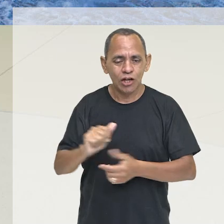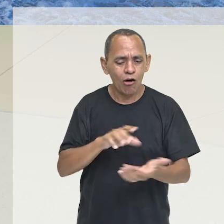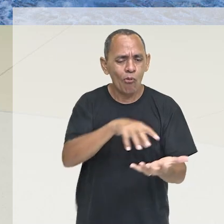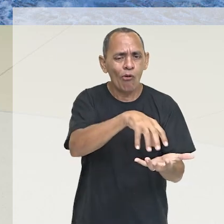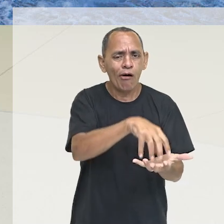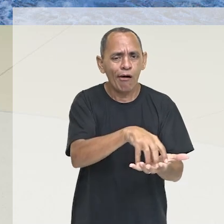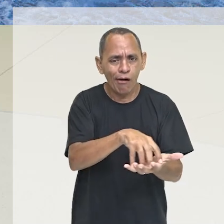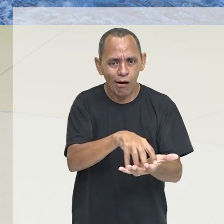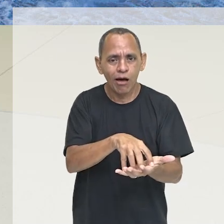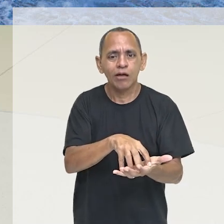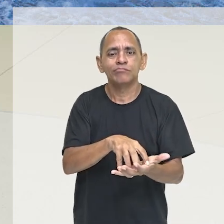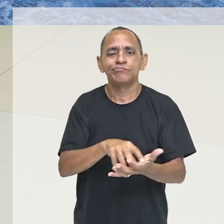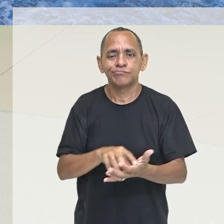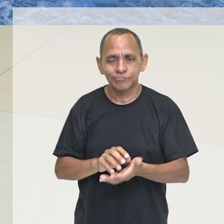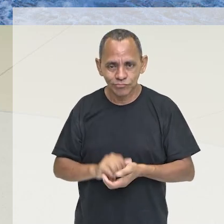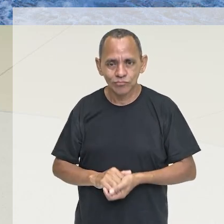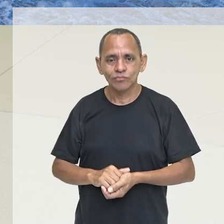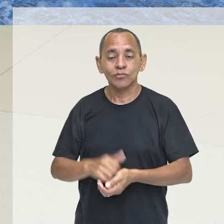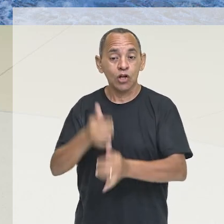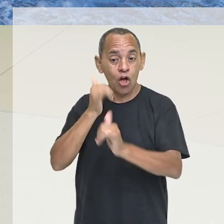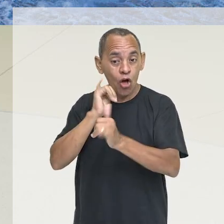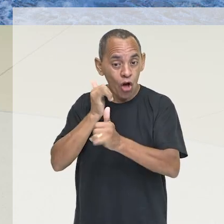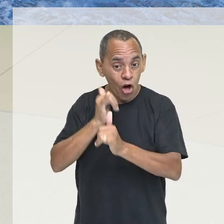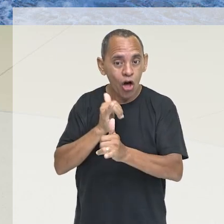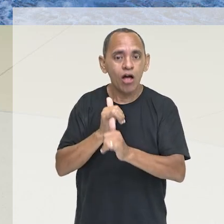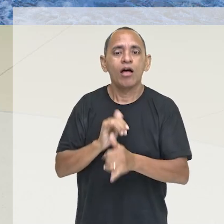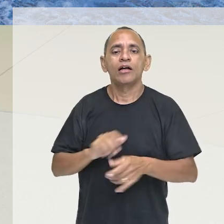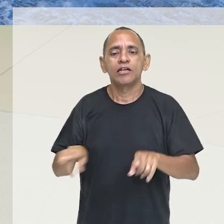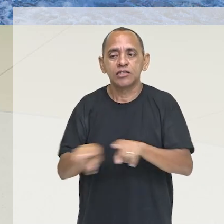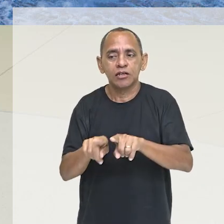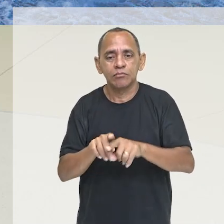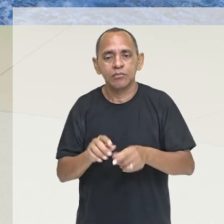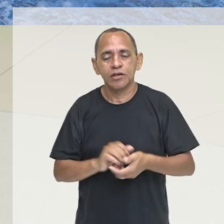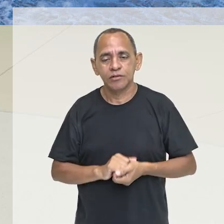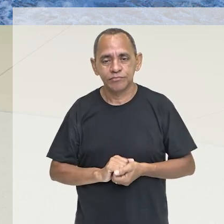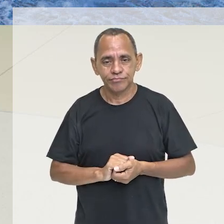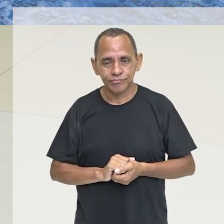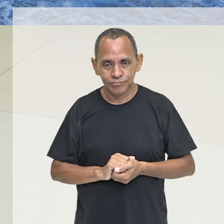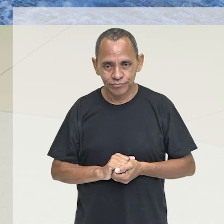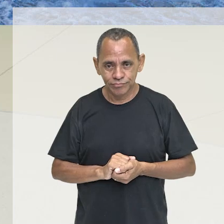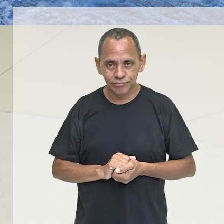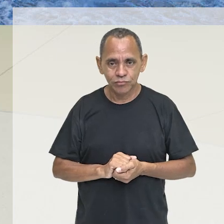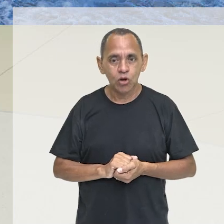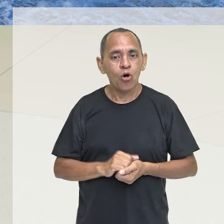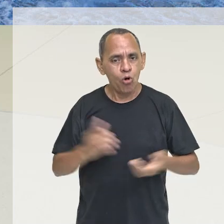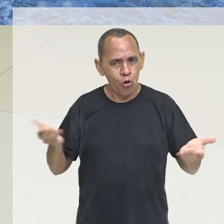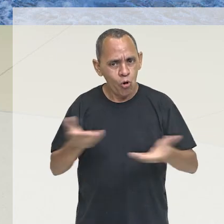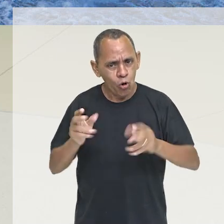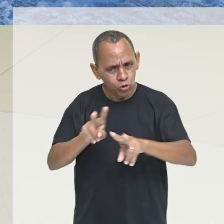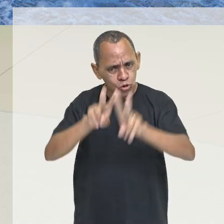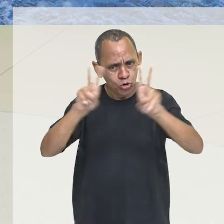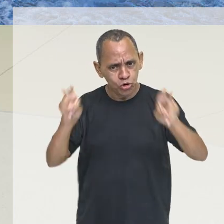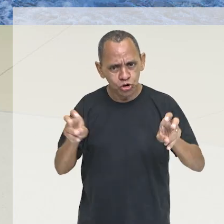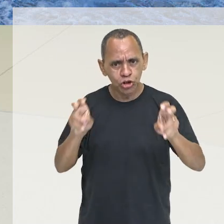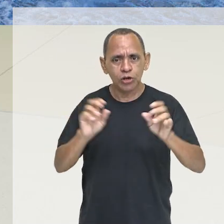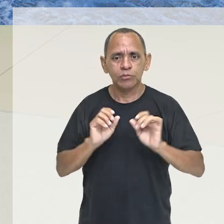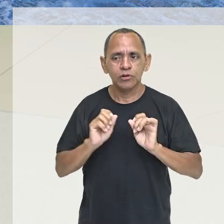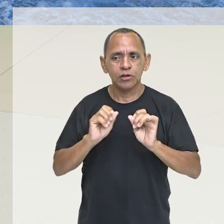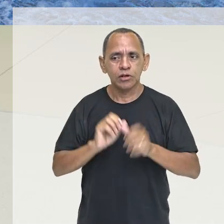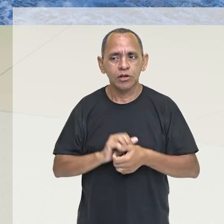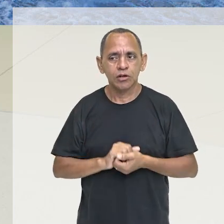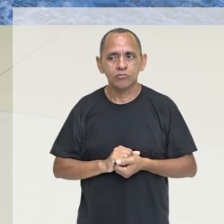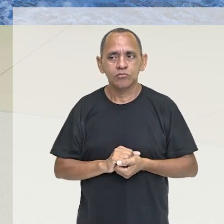a ver com a aula de hoje? Hoje nós vamos falar sobre a usina hidrelétrica, daremos